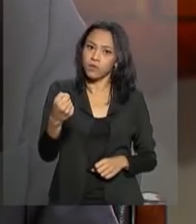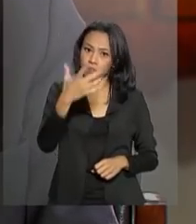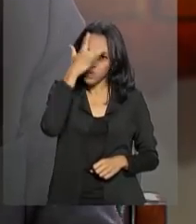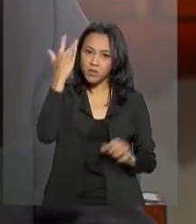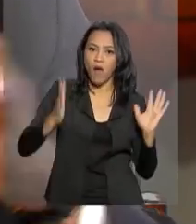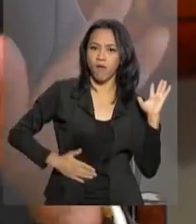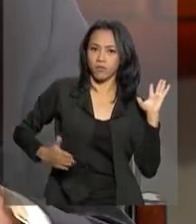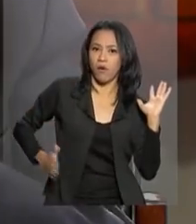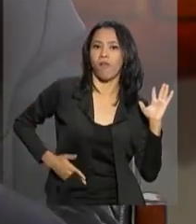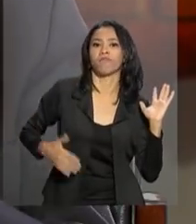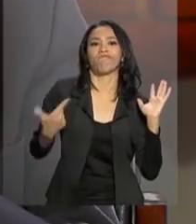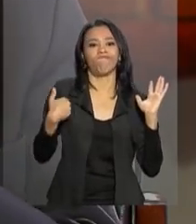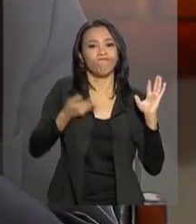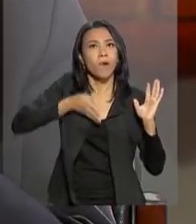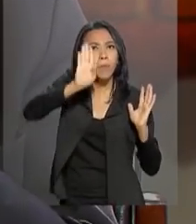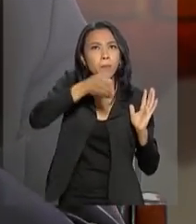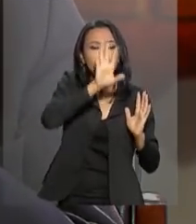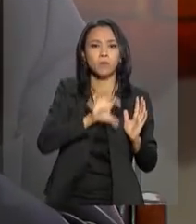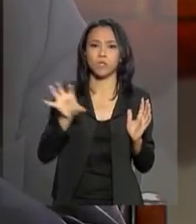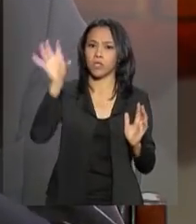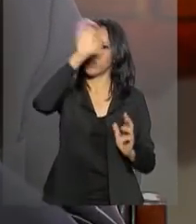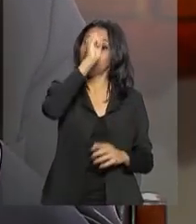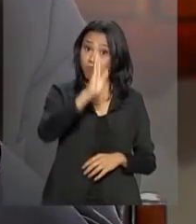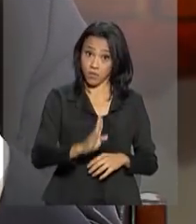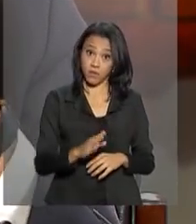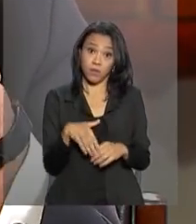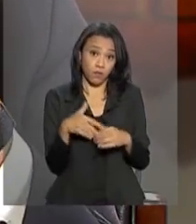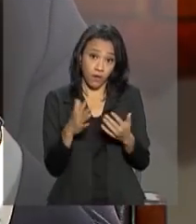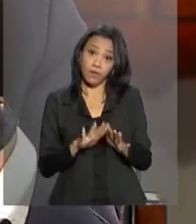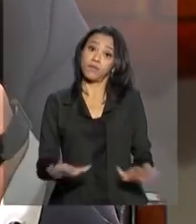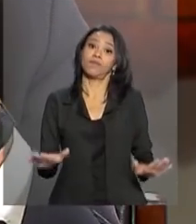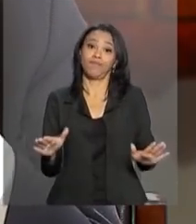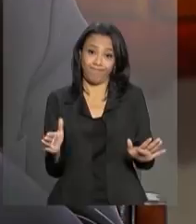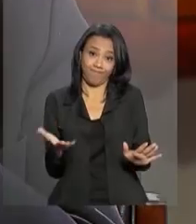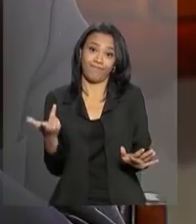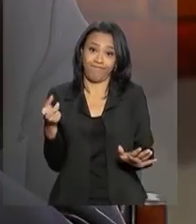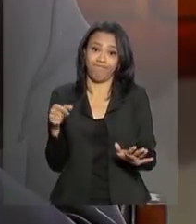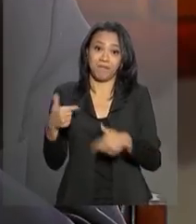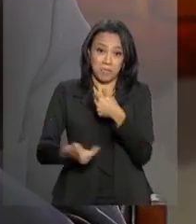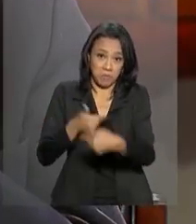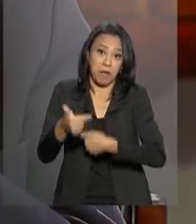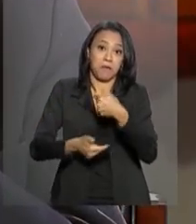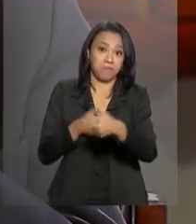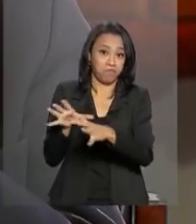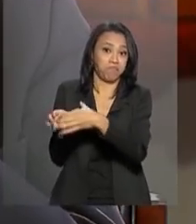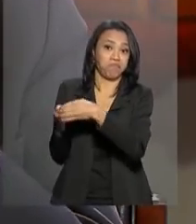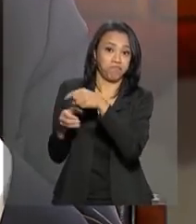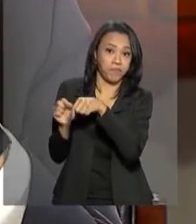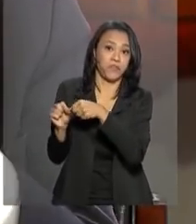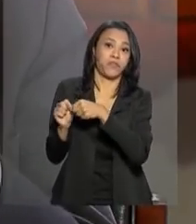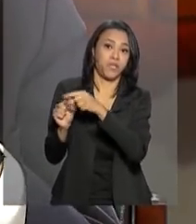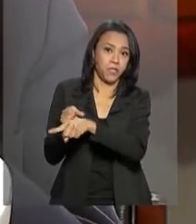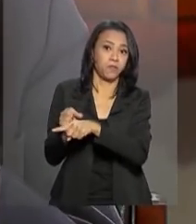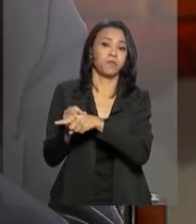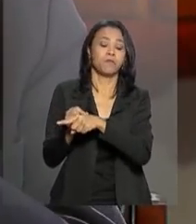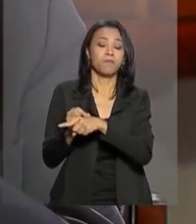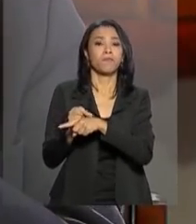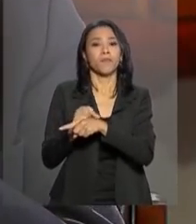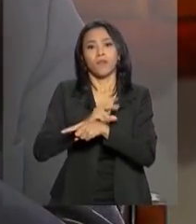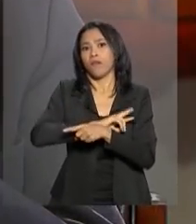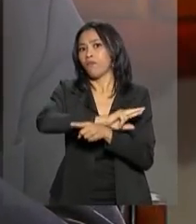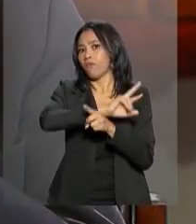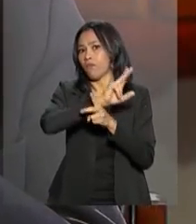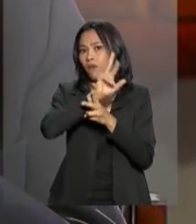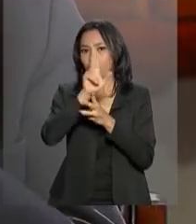marginais, não é? Em todos os estados brasileiros. E assim ele tem feito nas várias categorias de